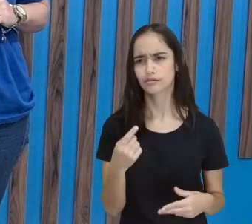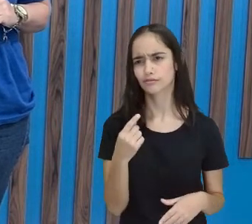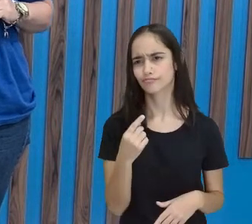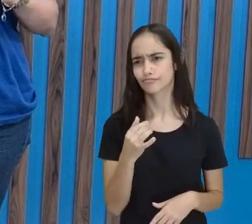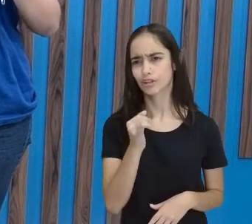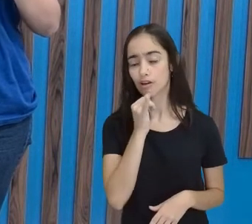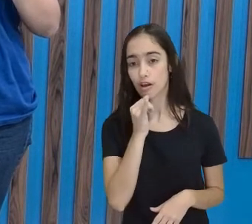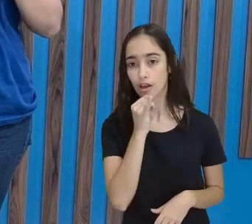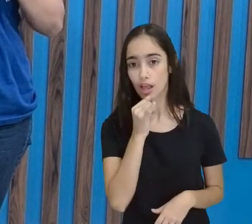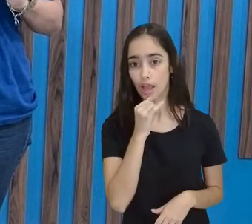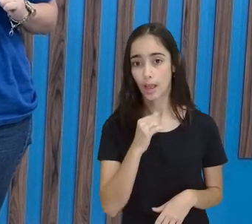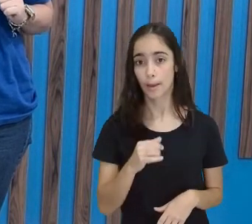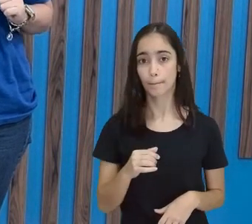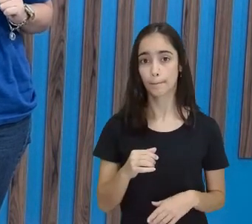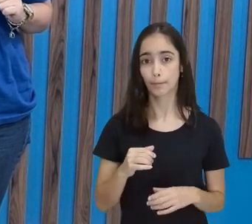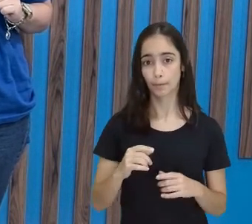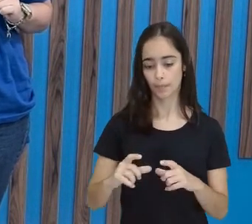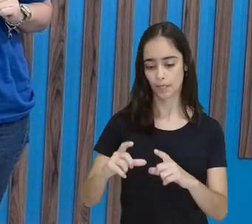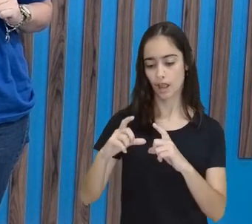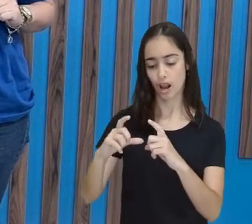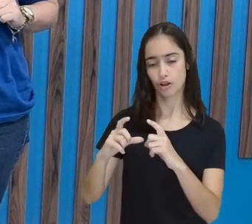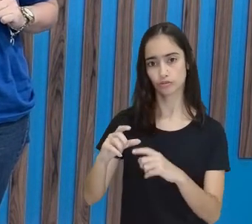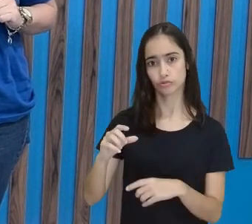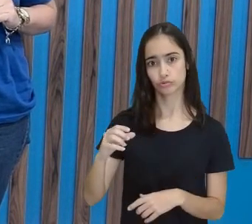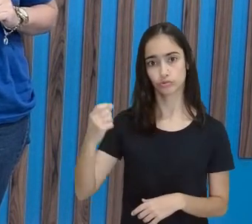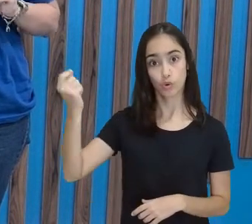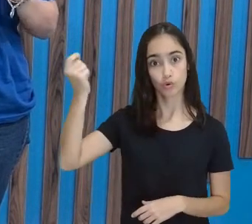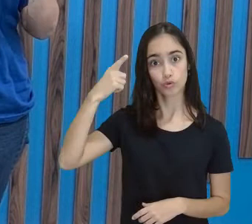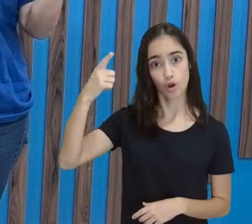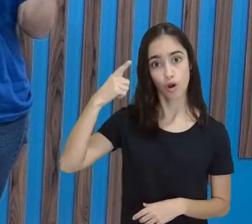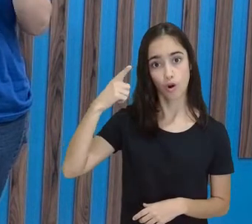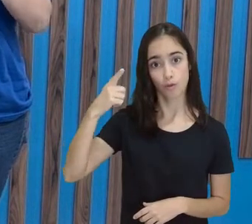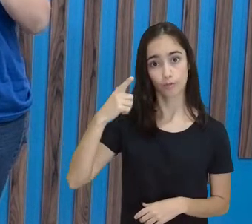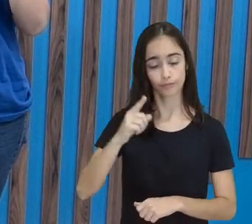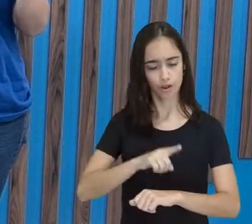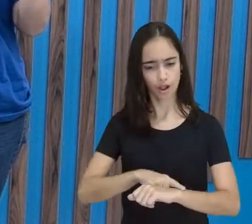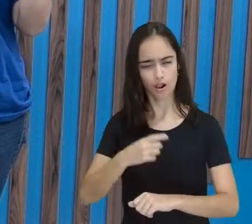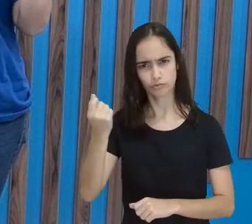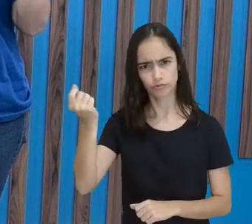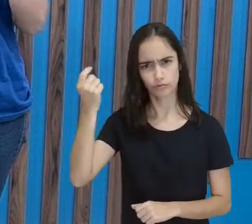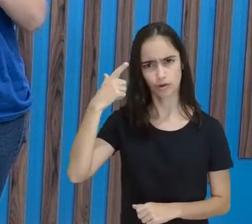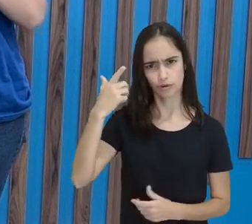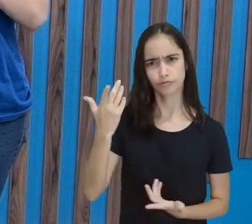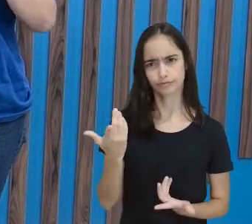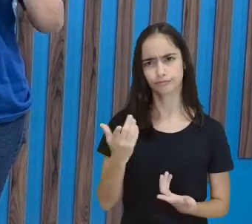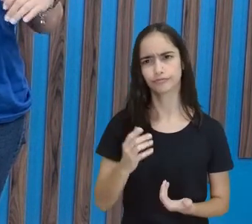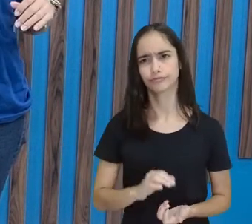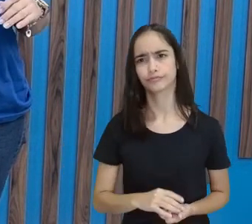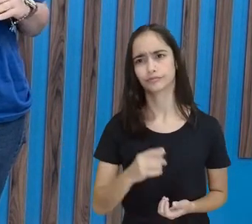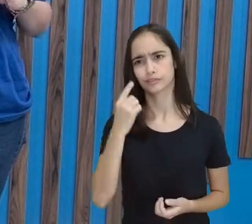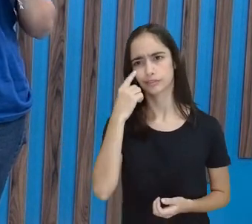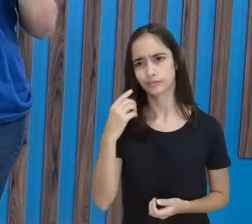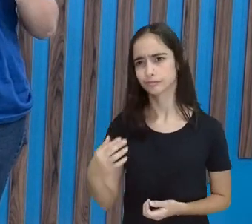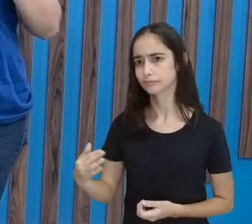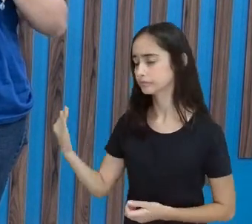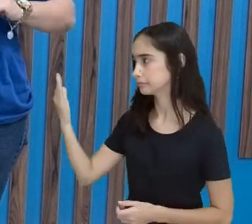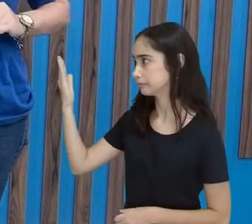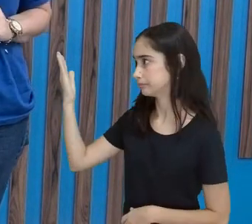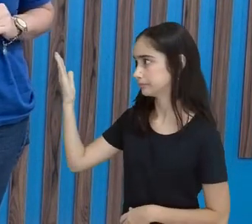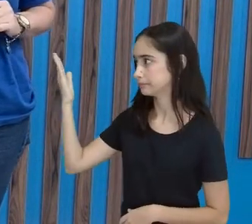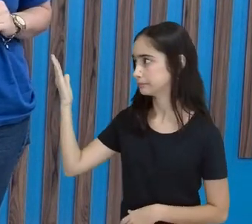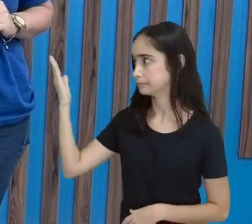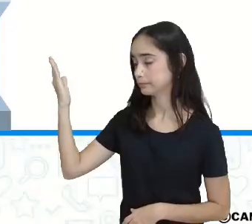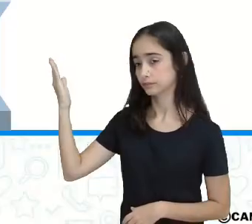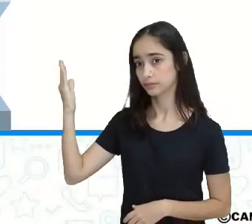aí que ele é baseado na sombra, esse maiorzinho aí embaixo do nomezinho, dos termozinhos aí, o tempo. Então essa foto aí